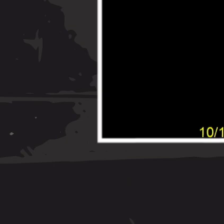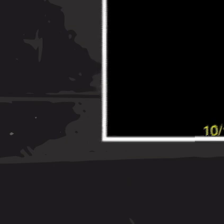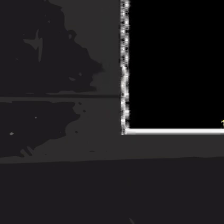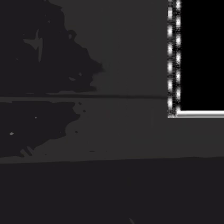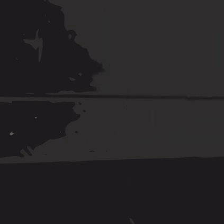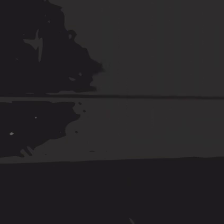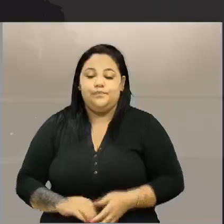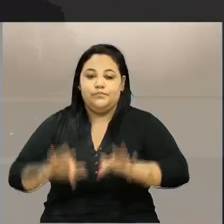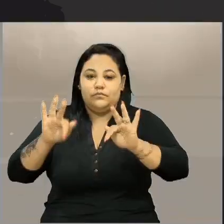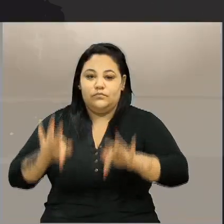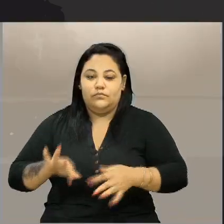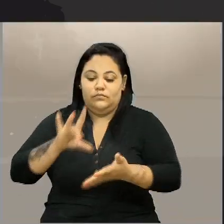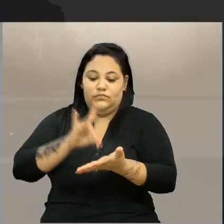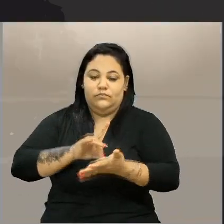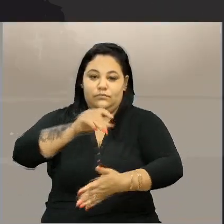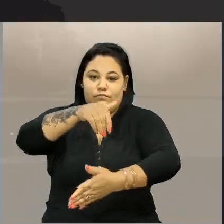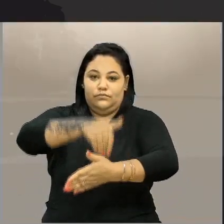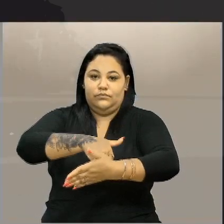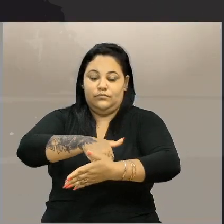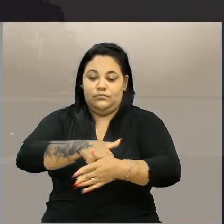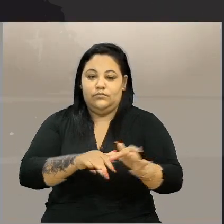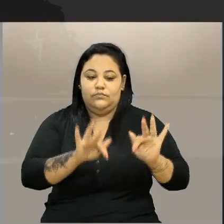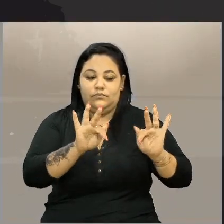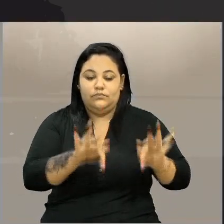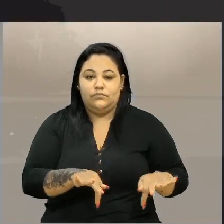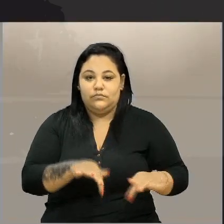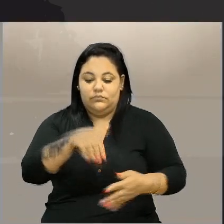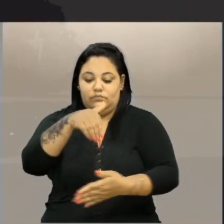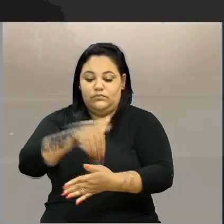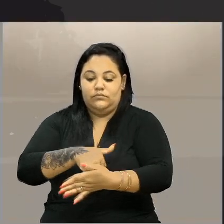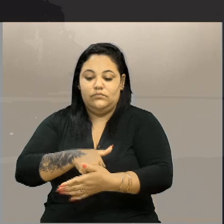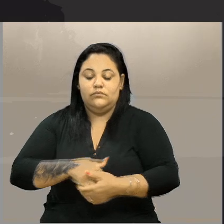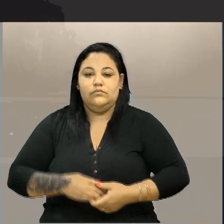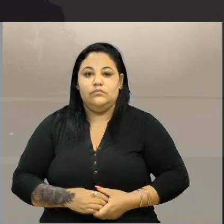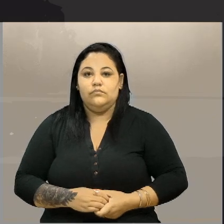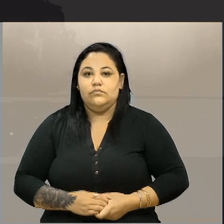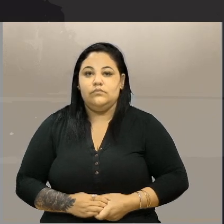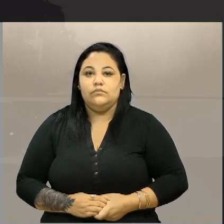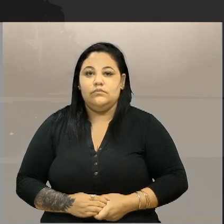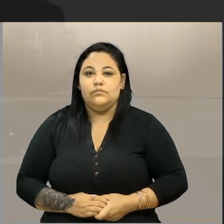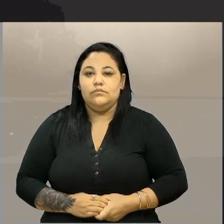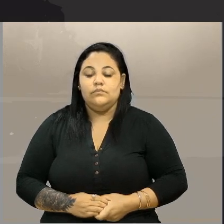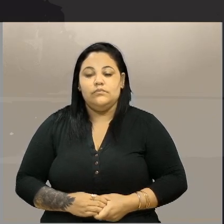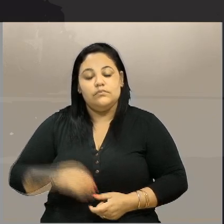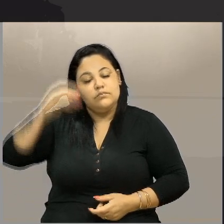Encerrado o registro dos votos, encerrada a votação.